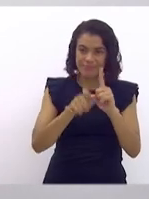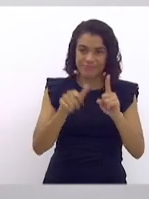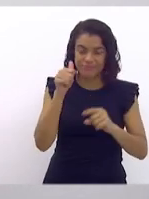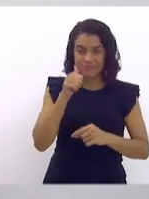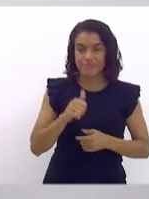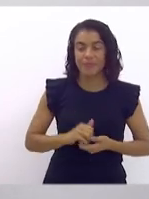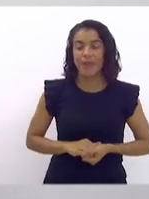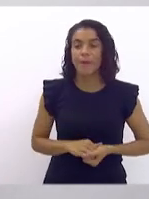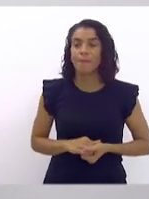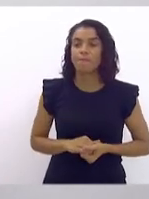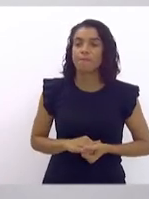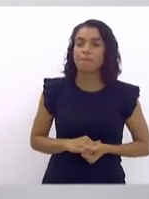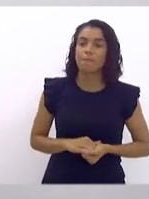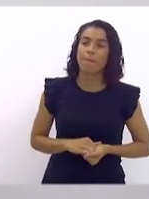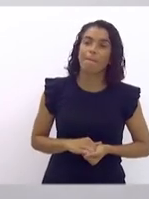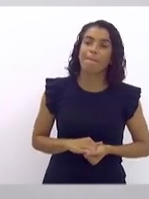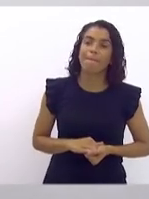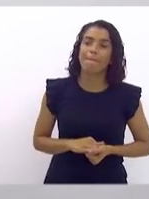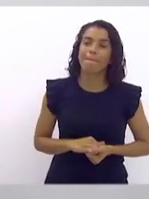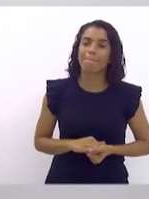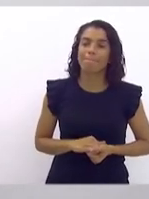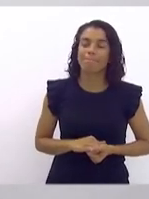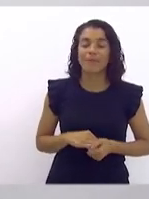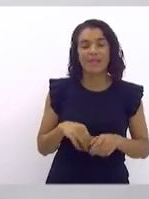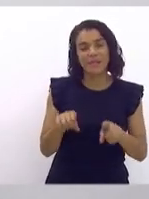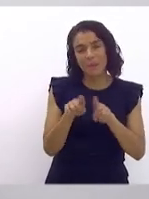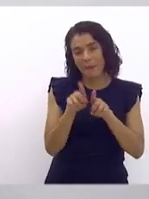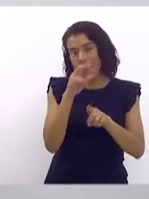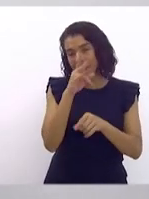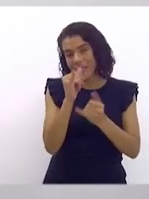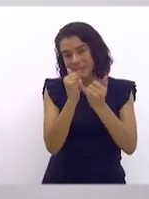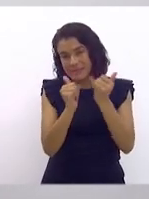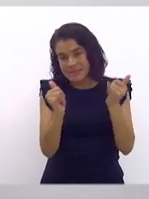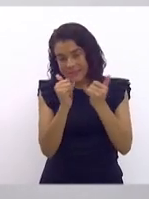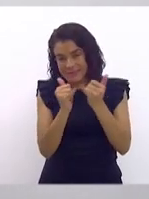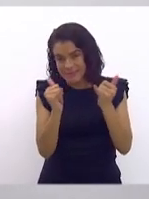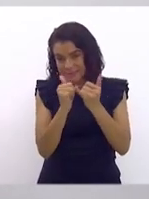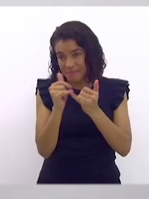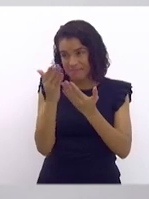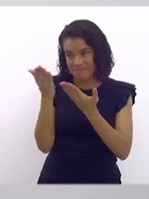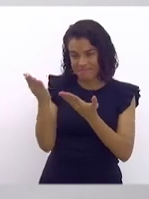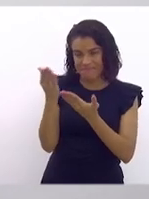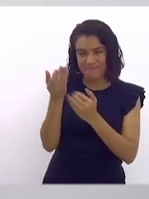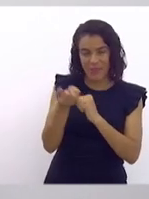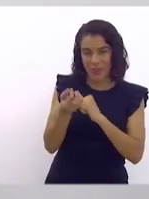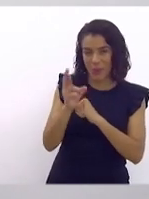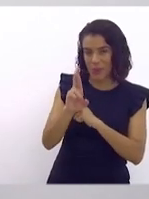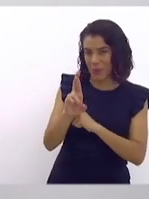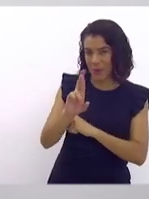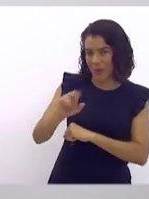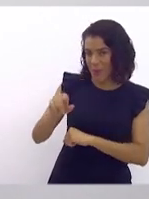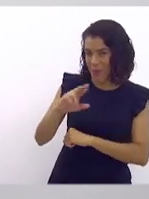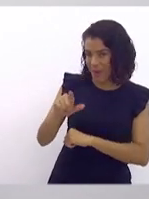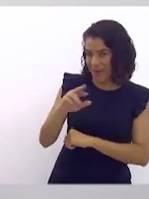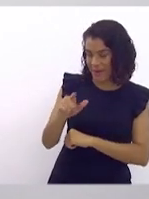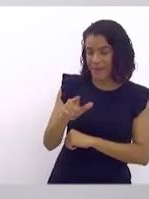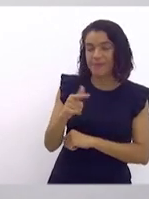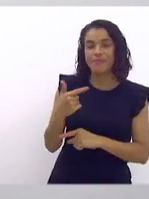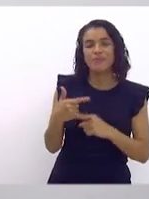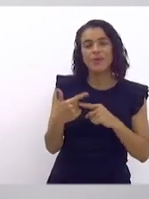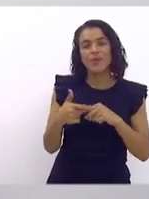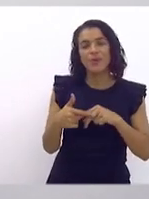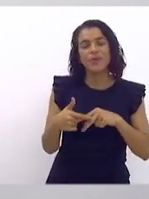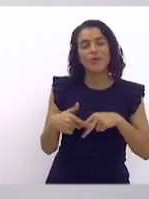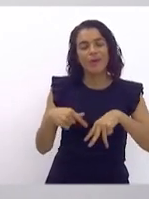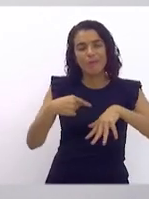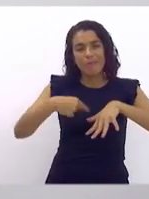segregação. E vai parecer semântica, mas para a senhora não o será, né? Porque o eixo